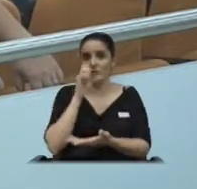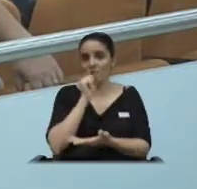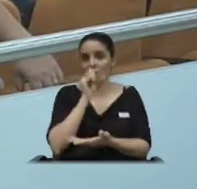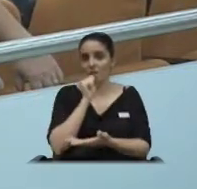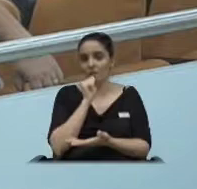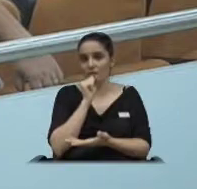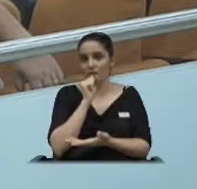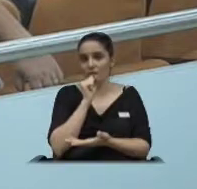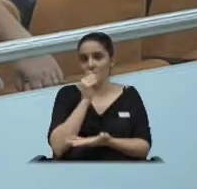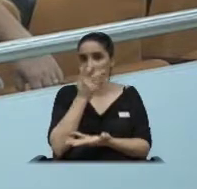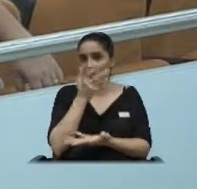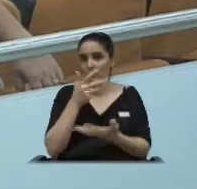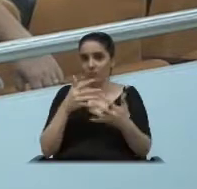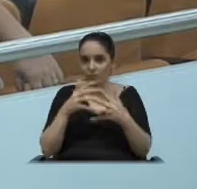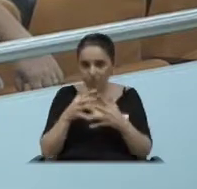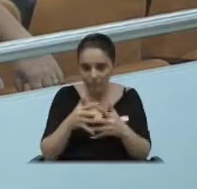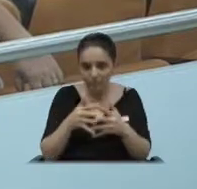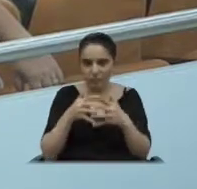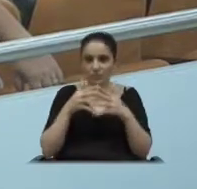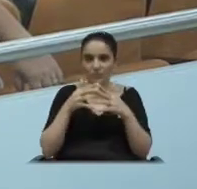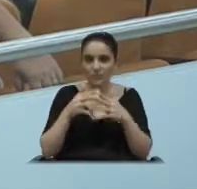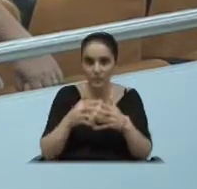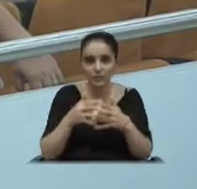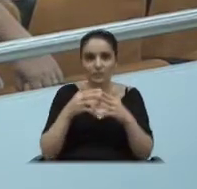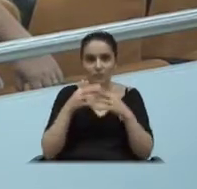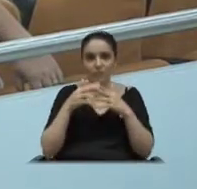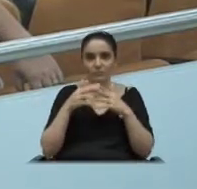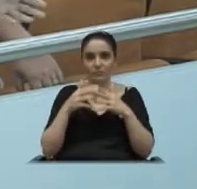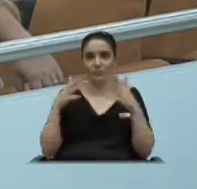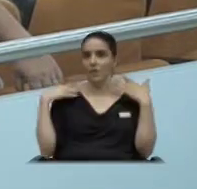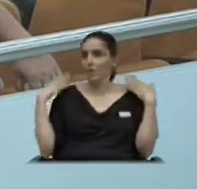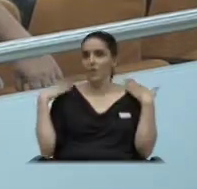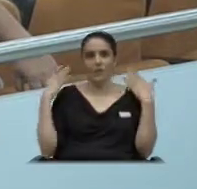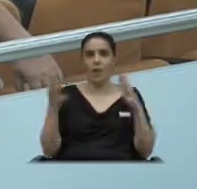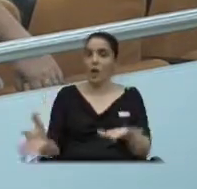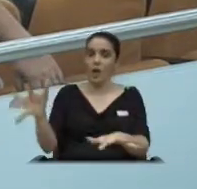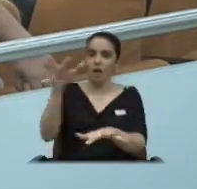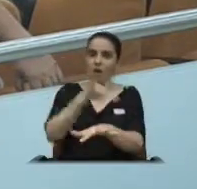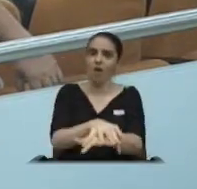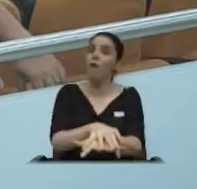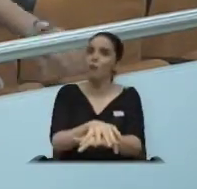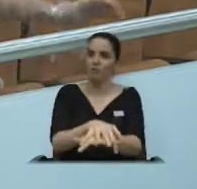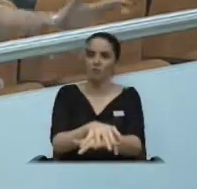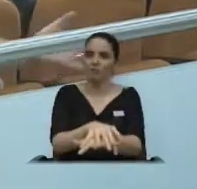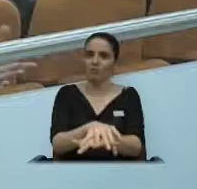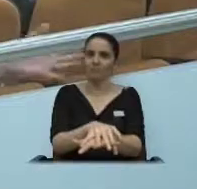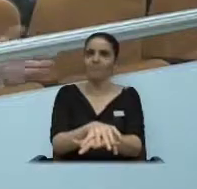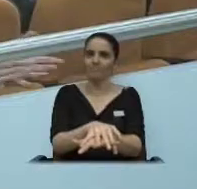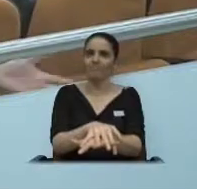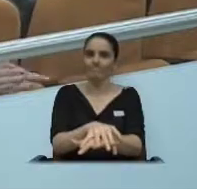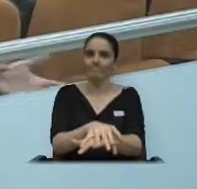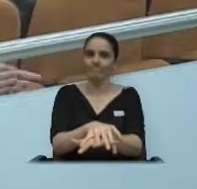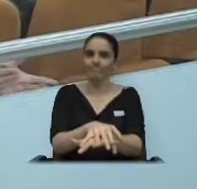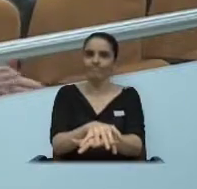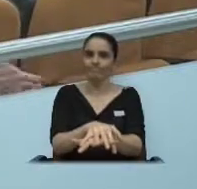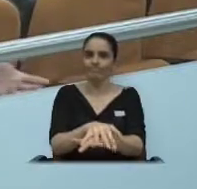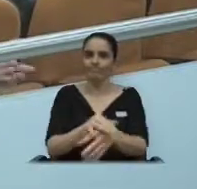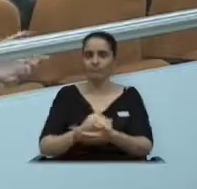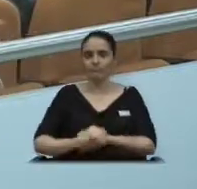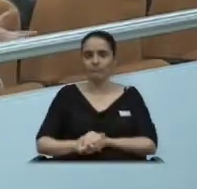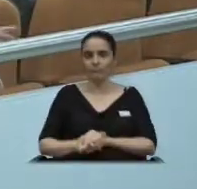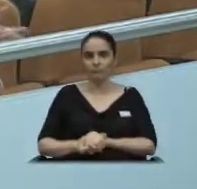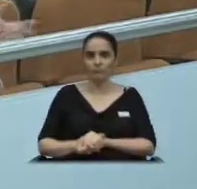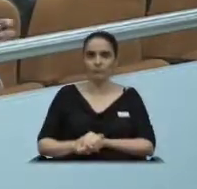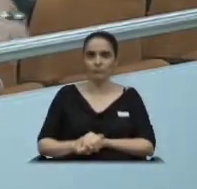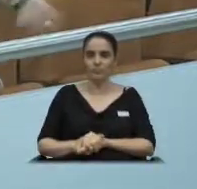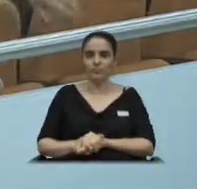que para o autista isso não é lazer, é inclusão, é terapêutico. Essa é a minha pergunta. William,